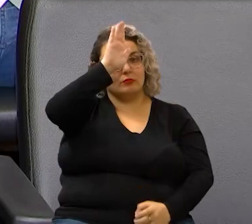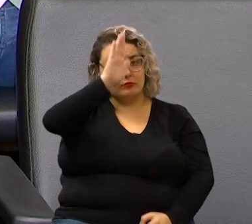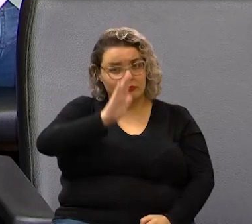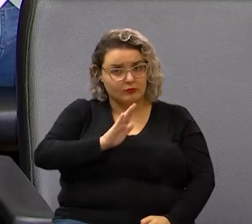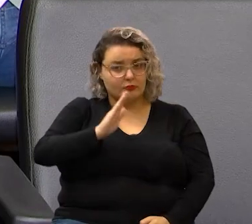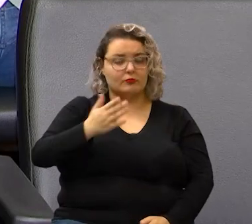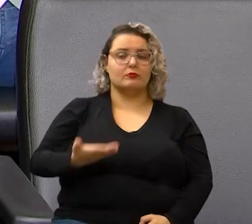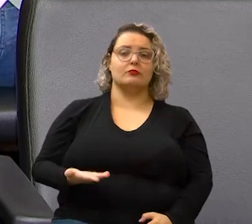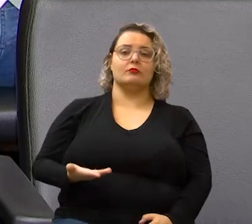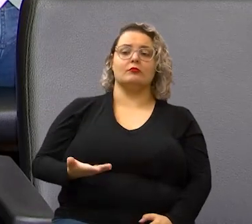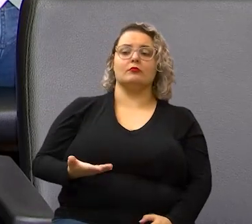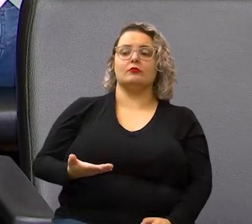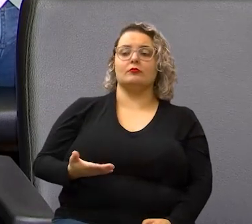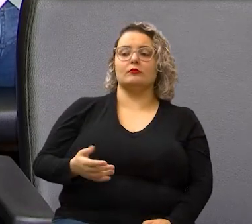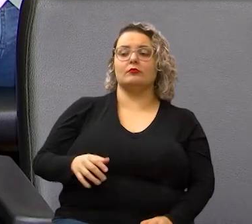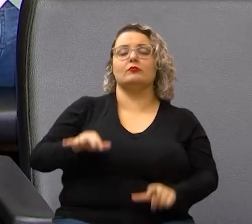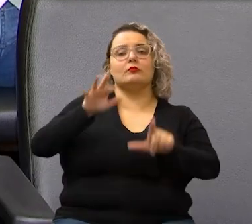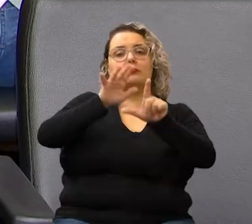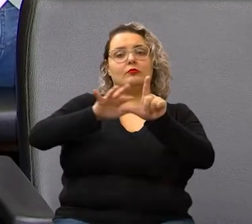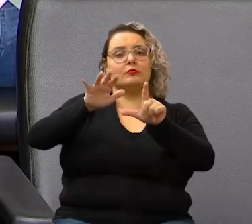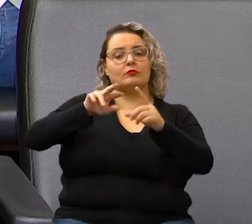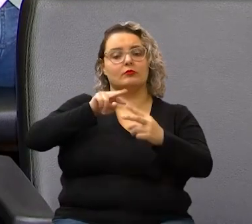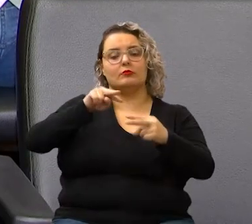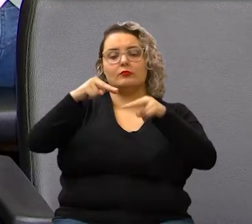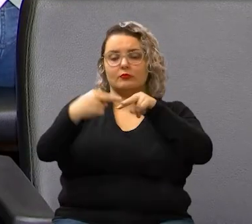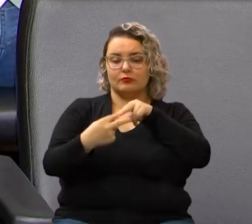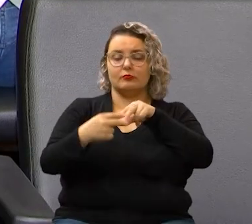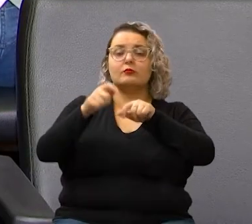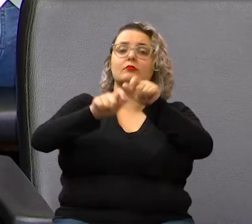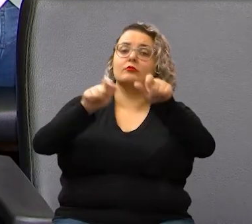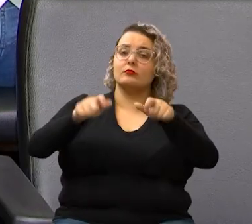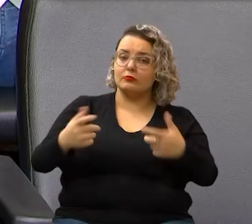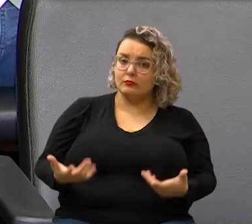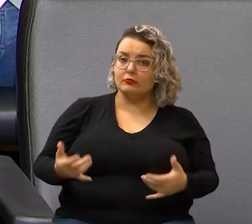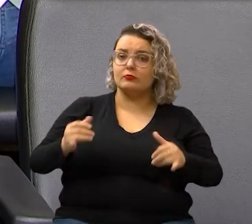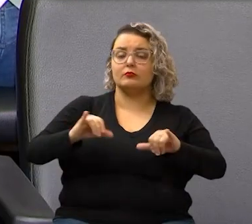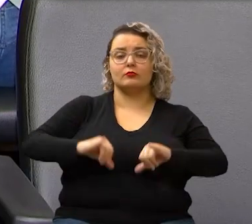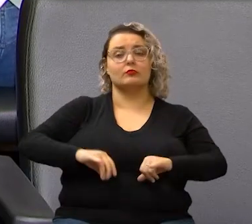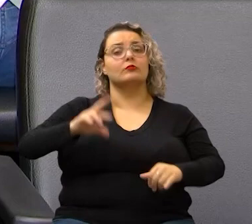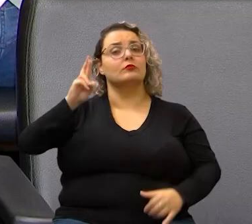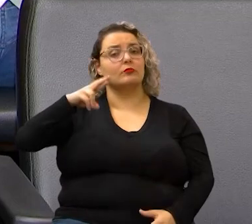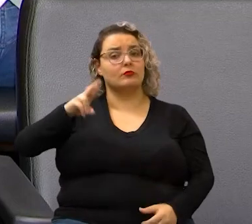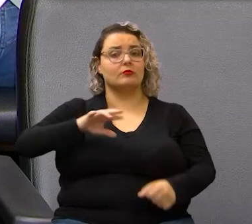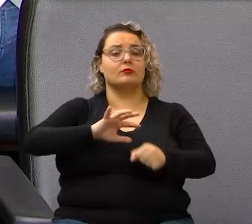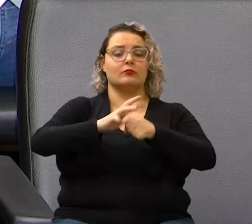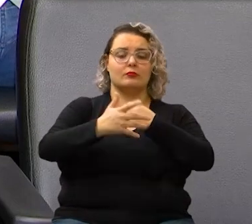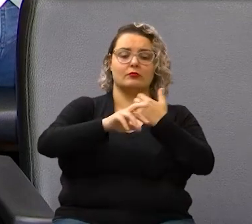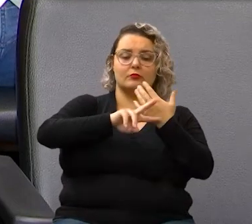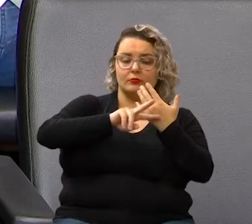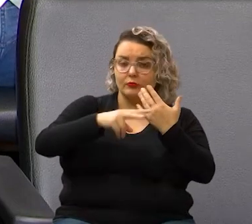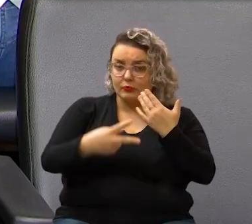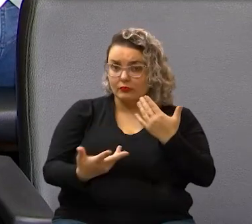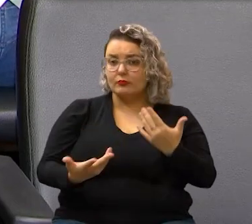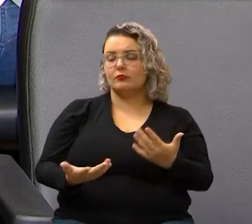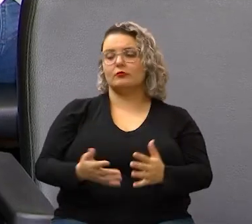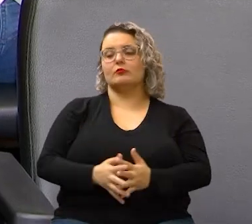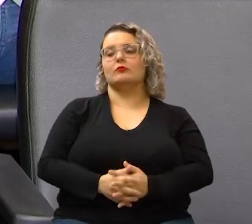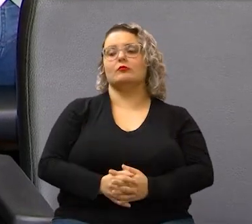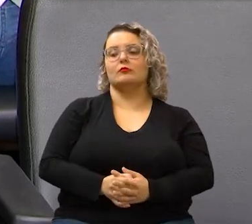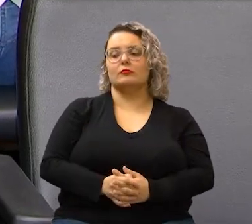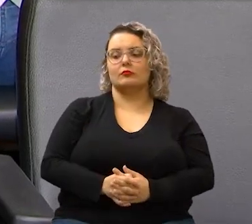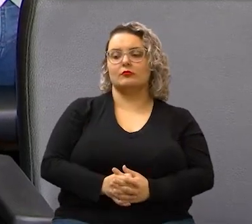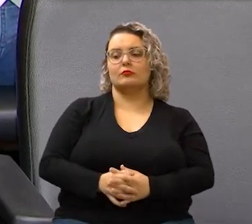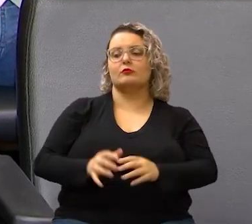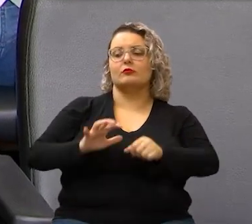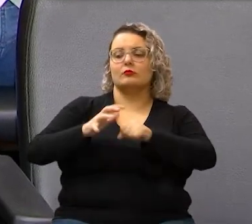atender gratuitamente por meio de plataforma virtual a pessoas que estejam sofrendo em razão dos efeitos nocivos causados